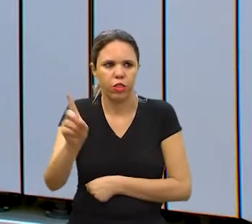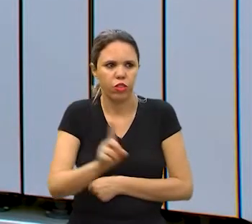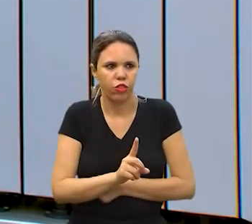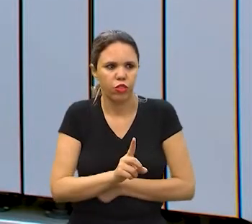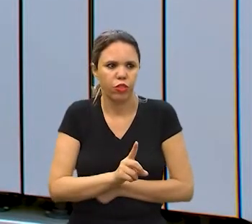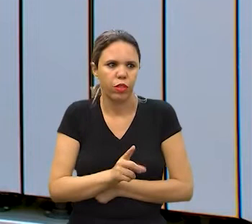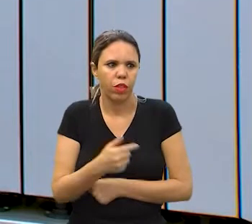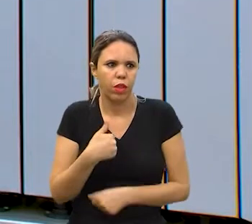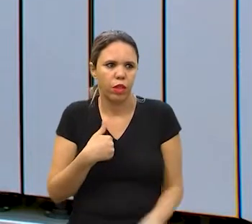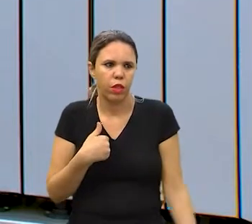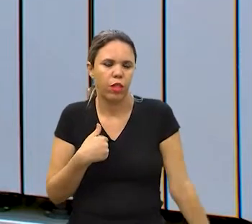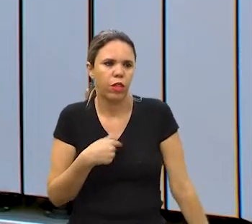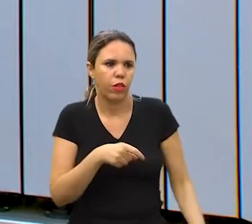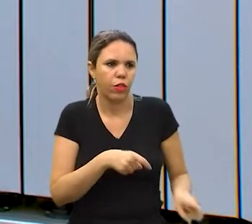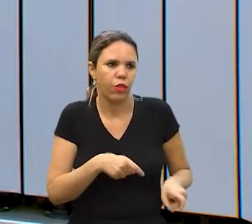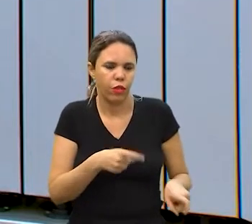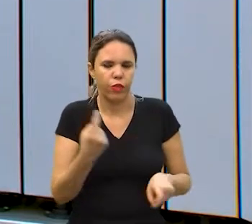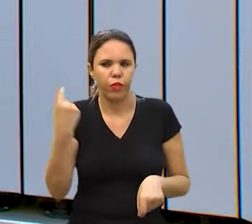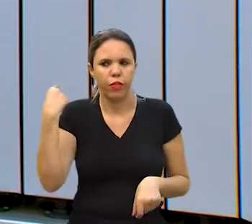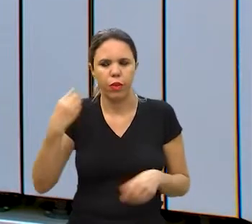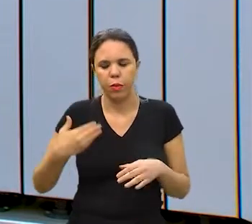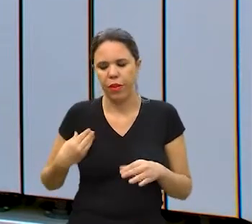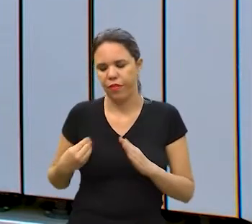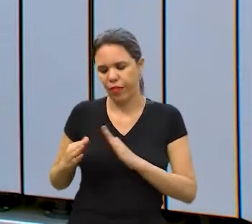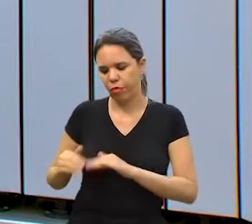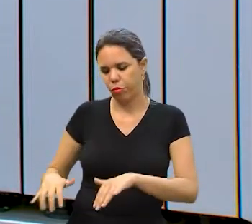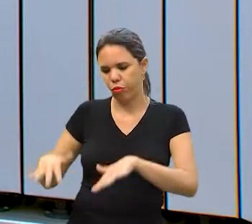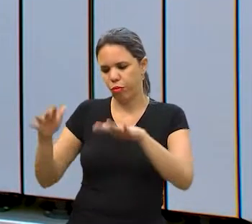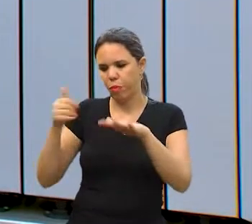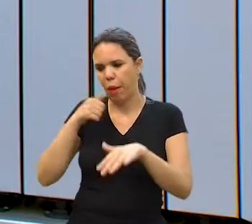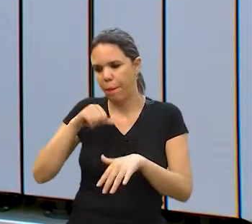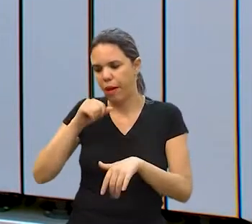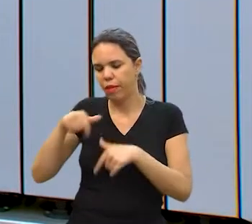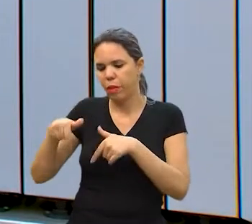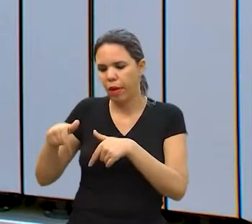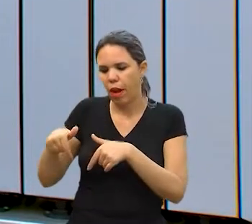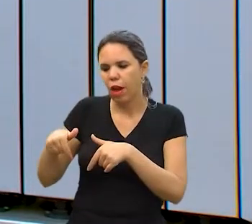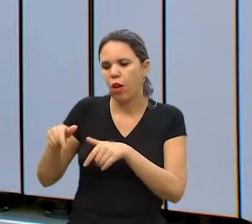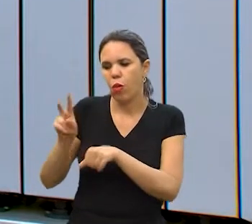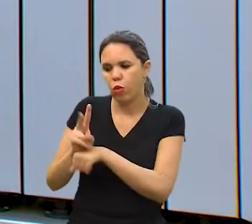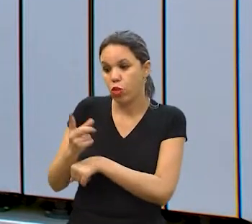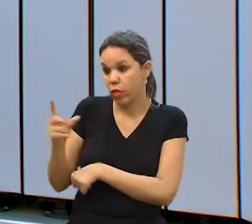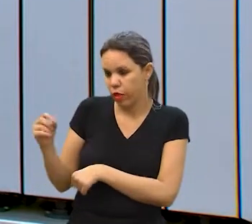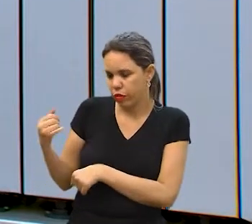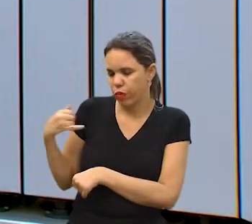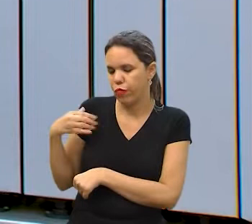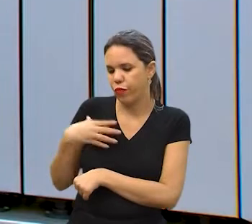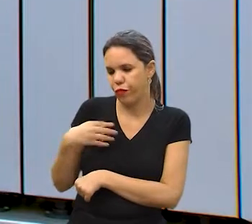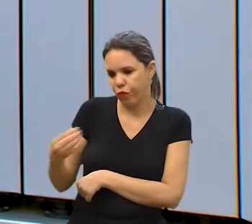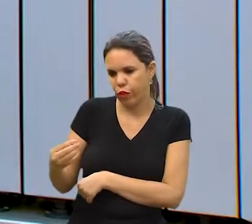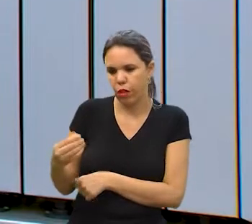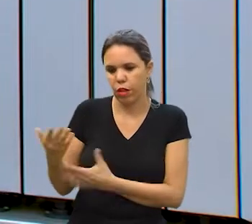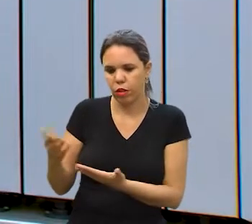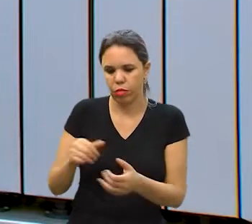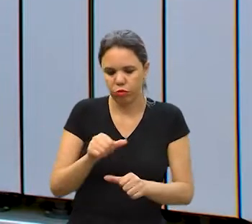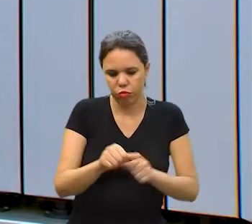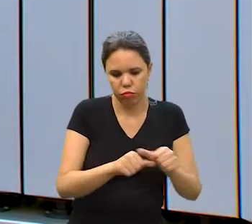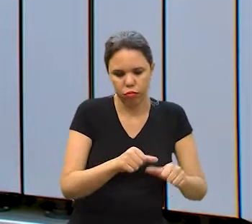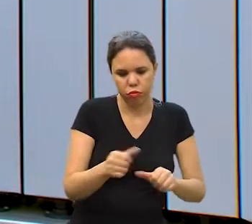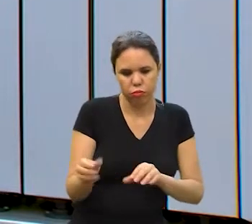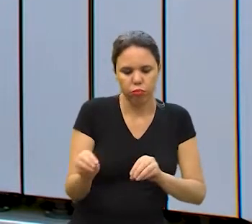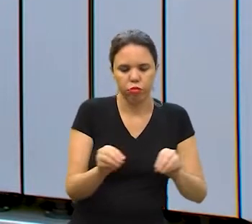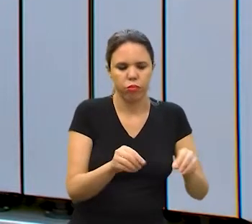chegam, eu vim da fazenda, do interior, minha mãe trabalhava, cuidava dos 10 filhos, e agora